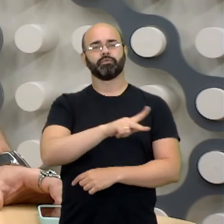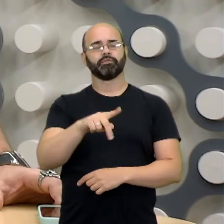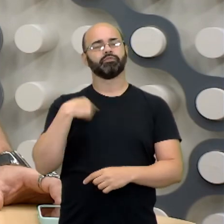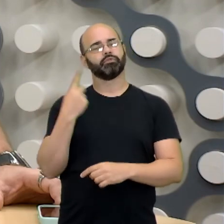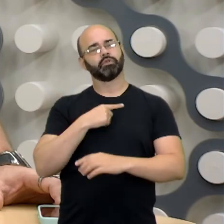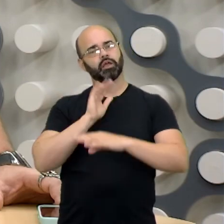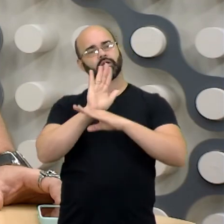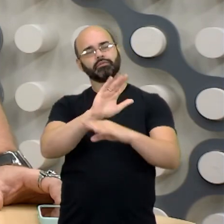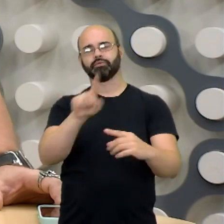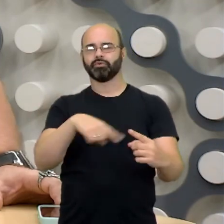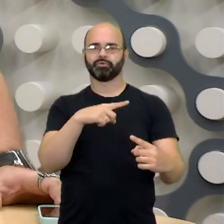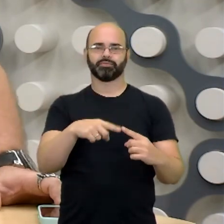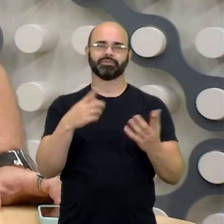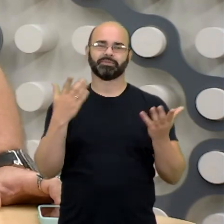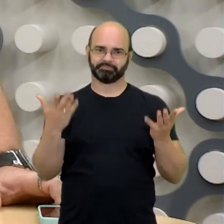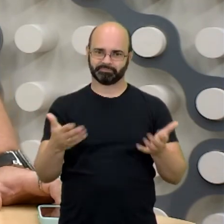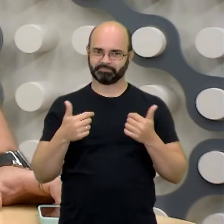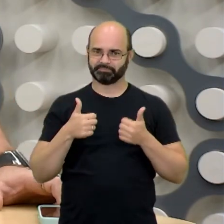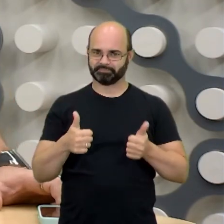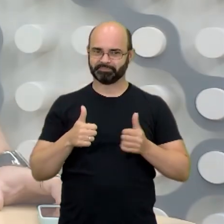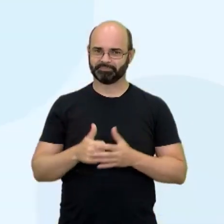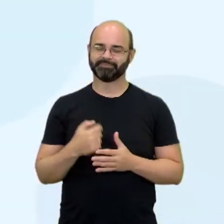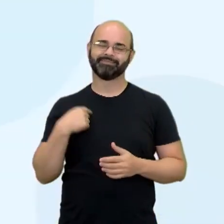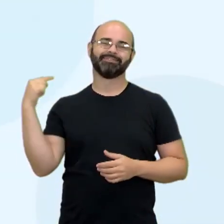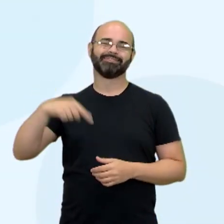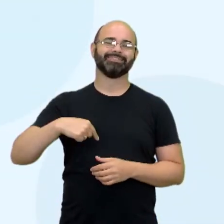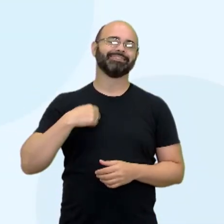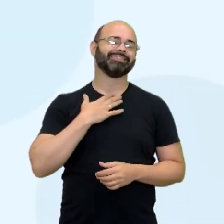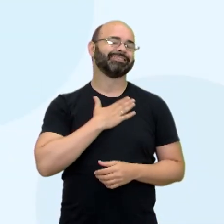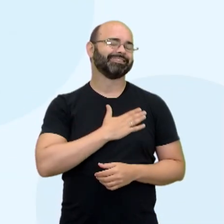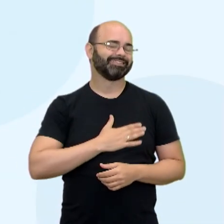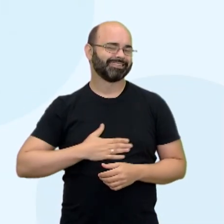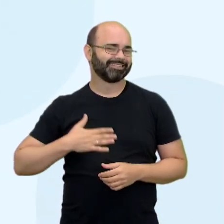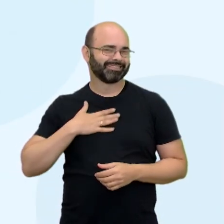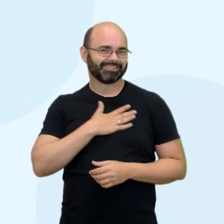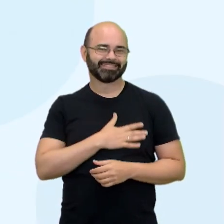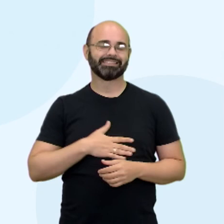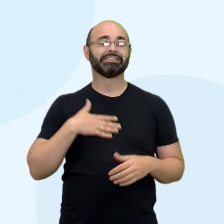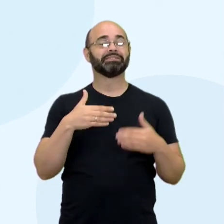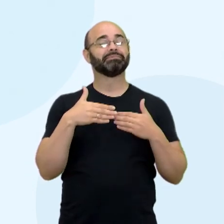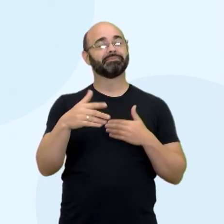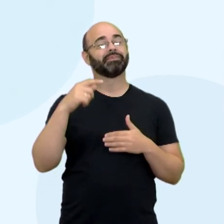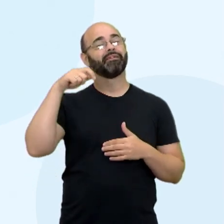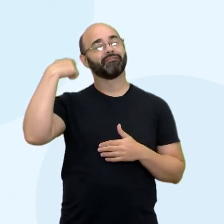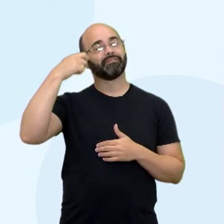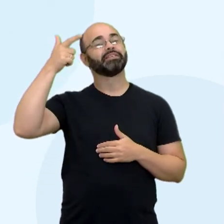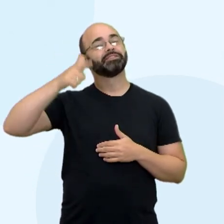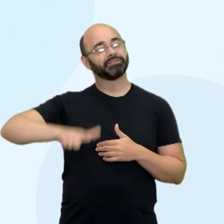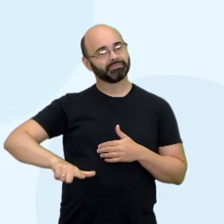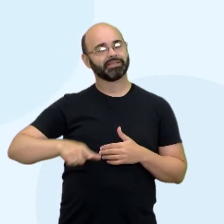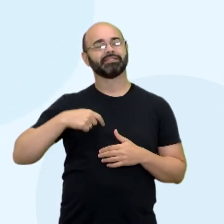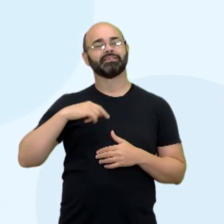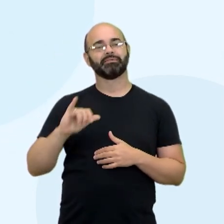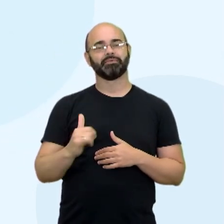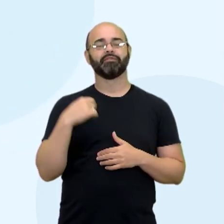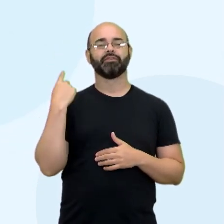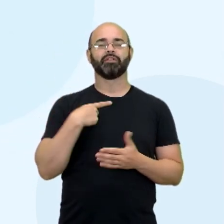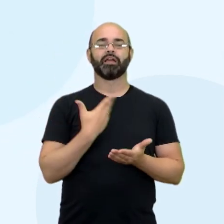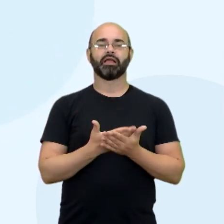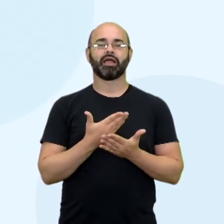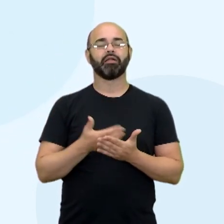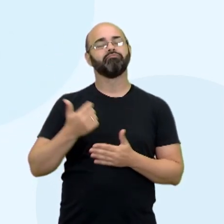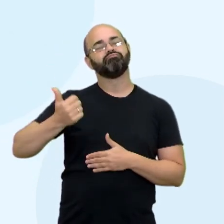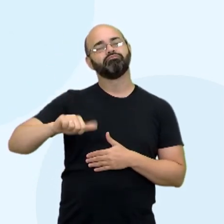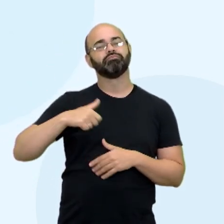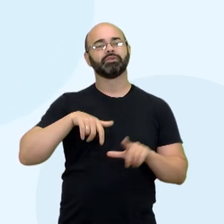pessoal? Foi um prazer imenso estar aqui com vocês, né? Espero vocês aí em outros vídeos aí. Sempre avaliem a nossa aula aí, tá aí